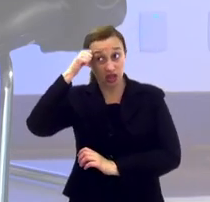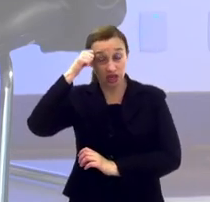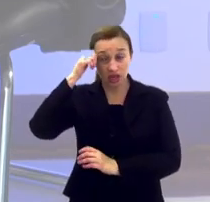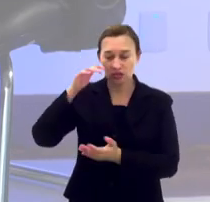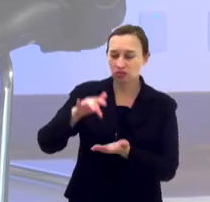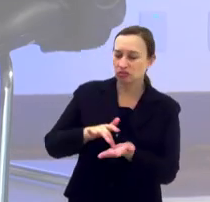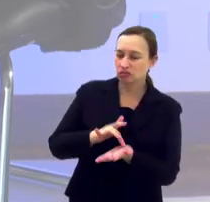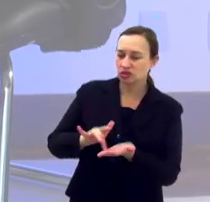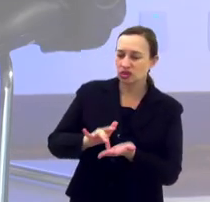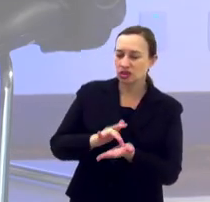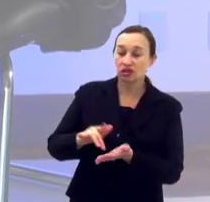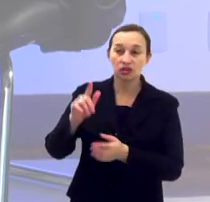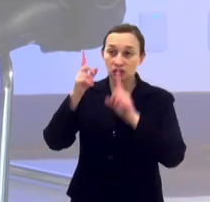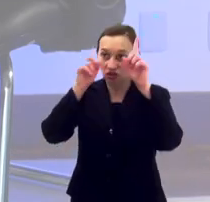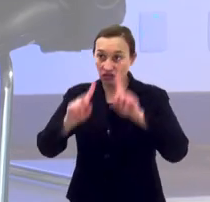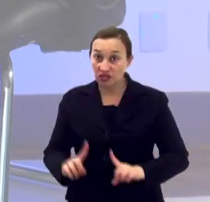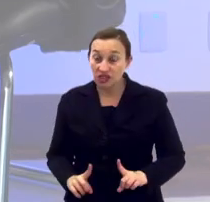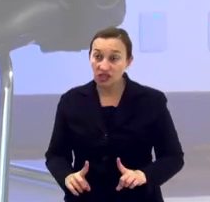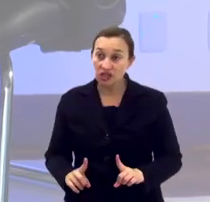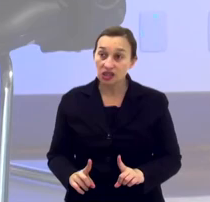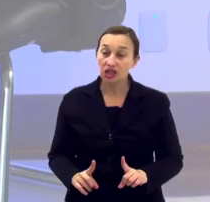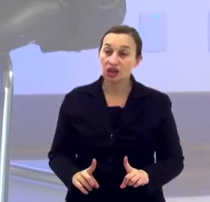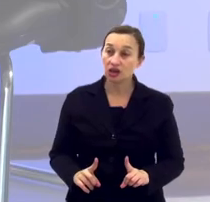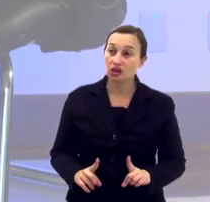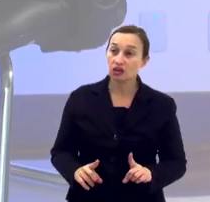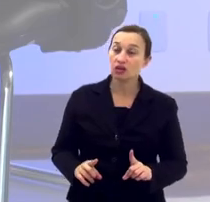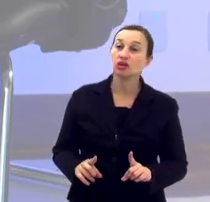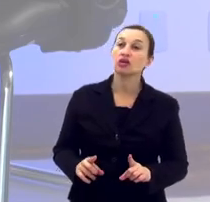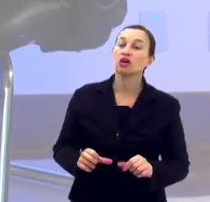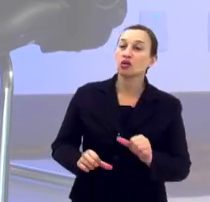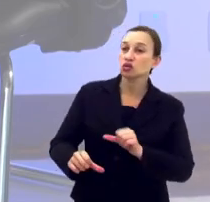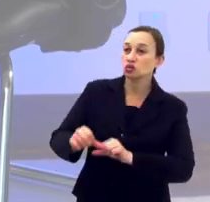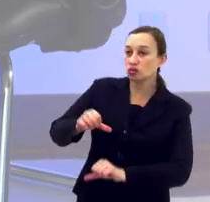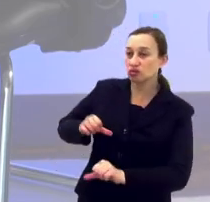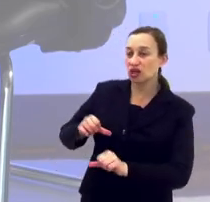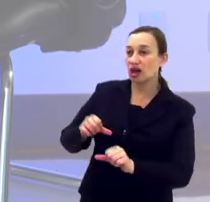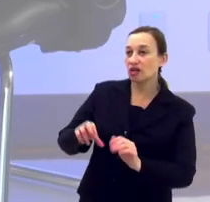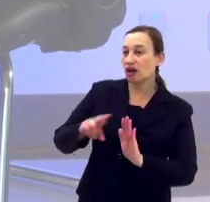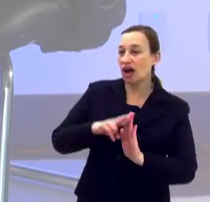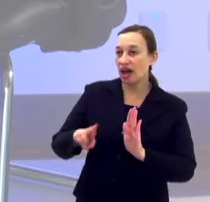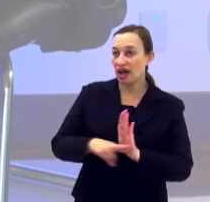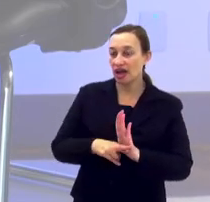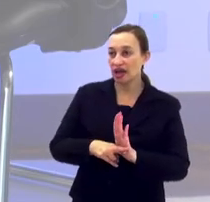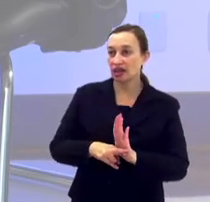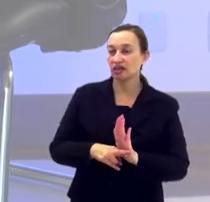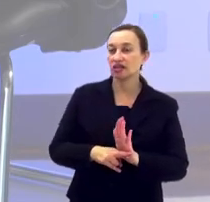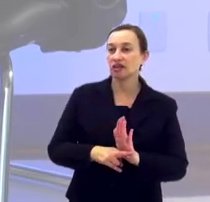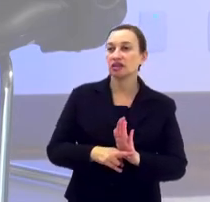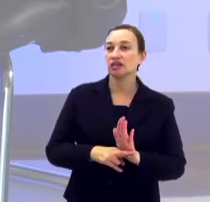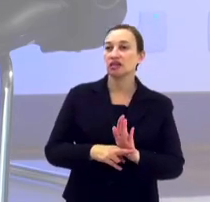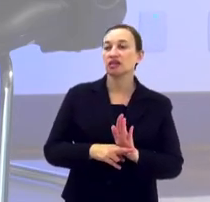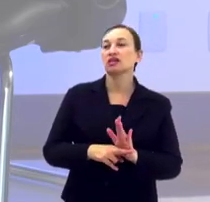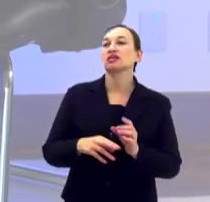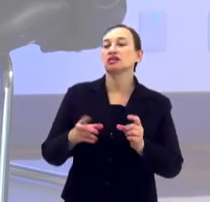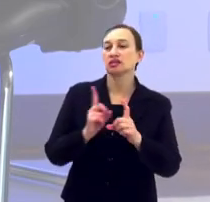ciganos, dos deficientes, dos contrários ao regime nazista na época. Está tudo